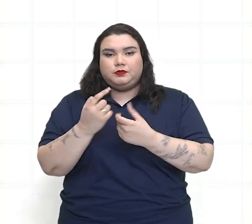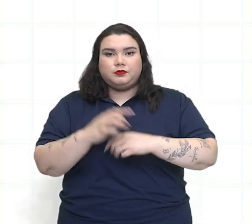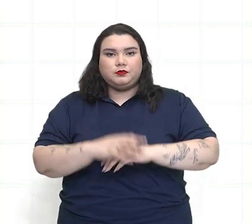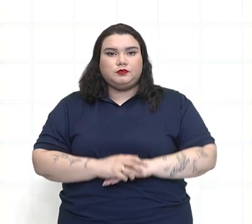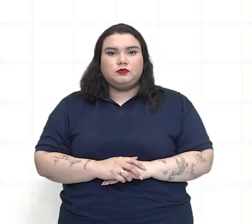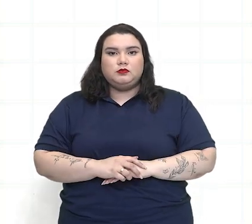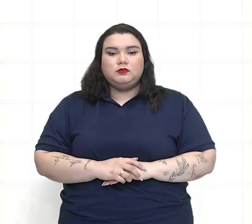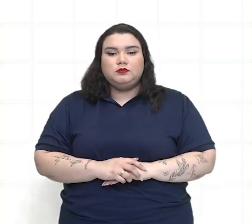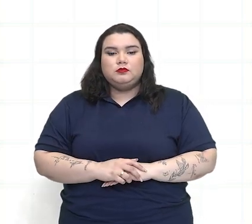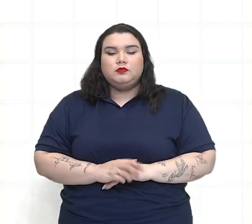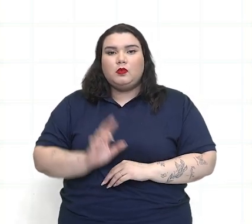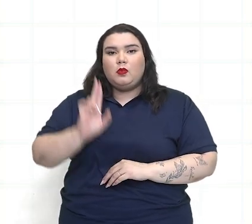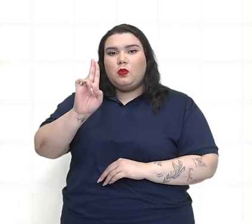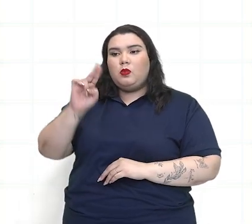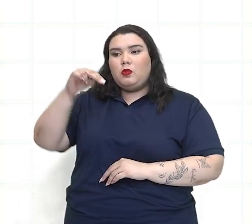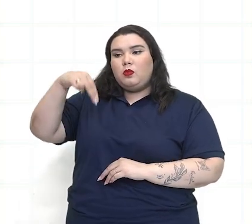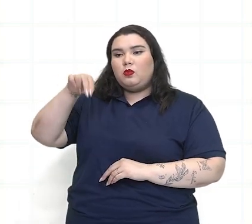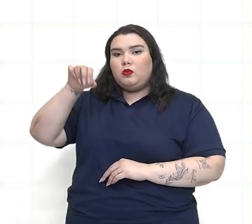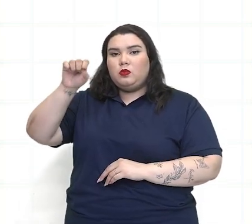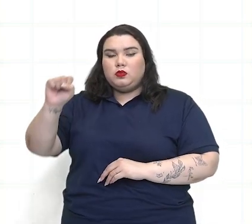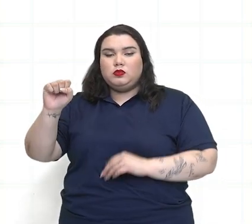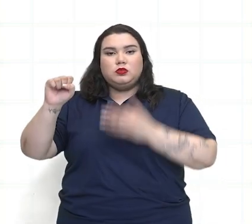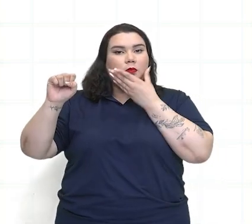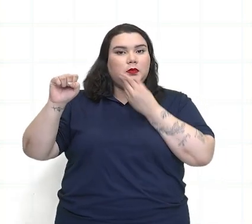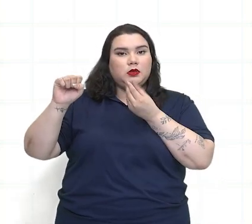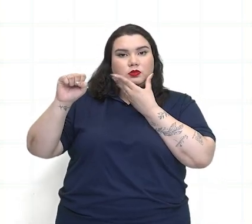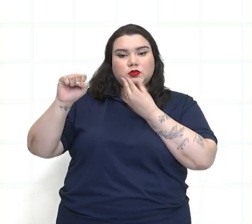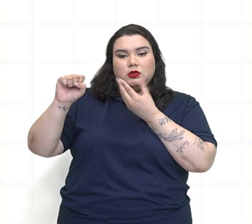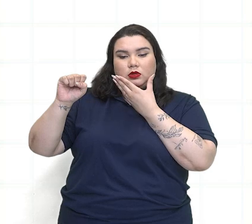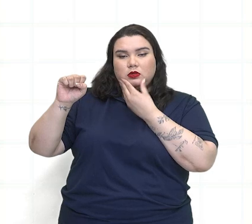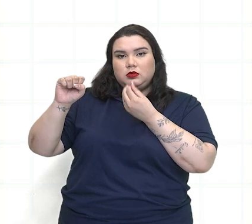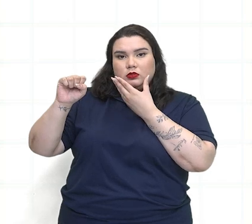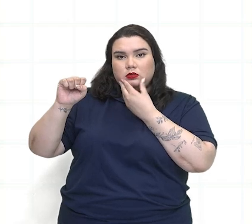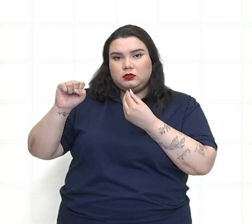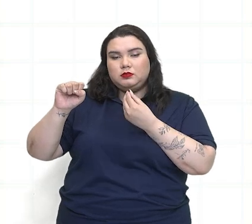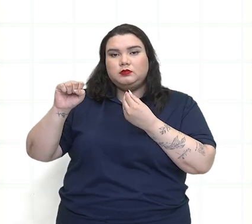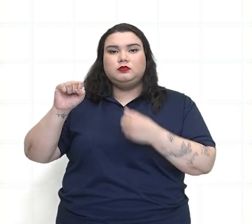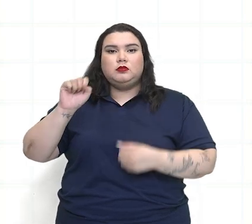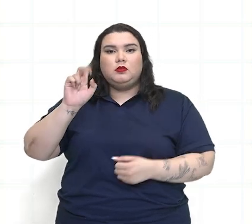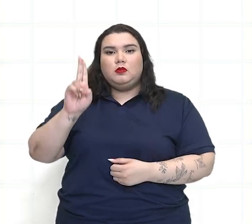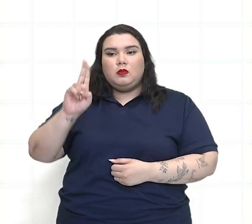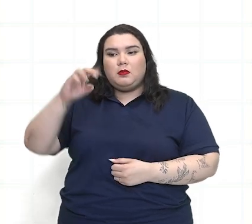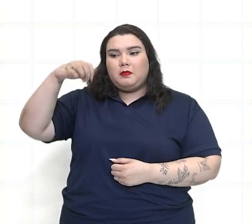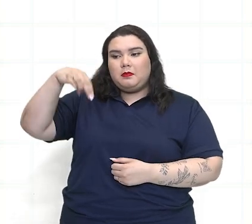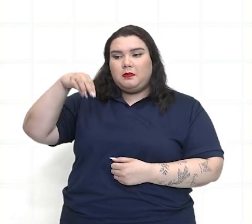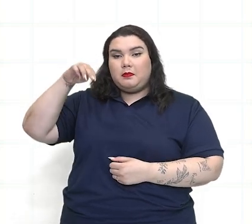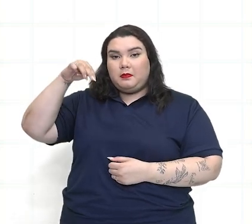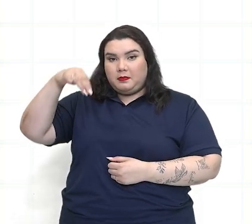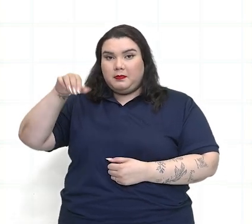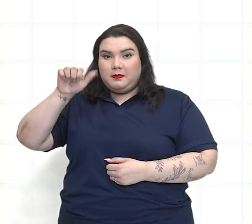no feminino singular, uns, né, masculino plural, e